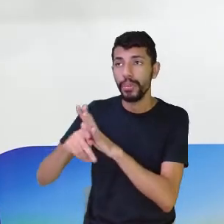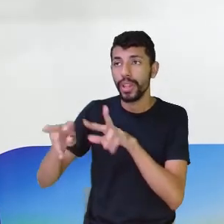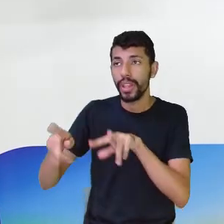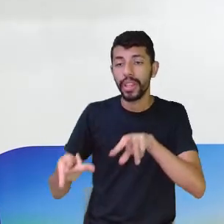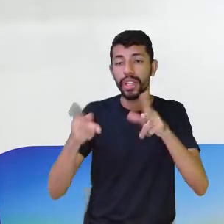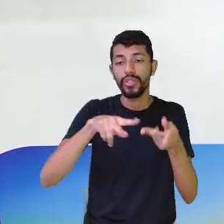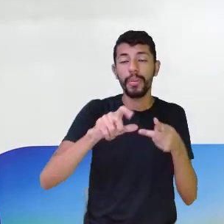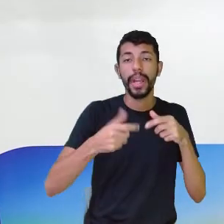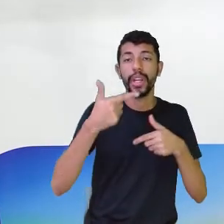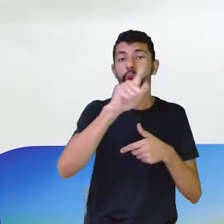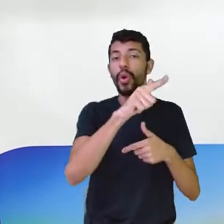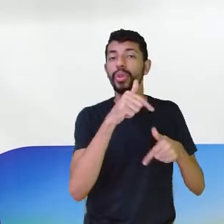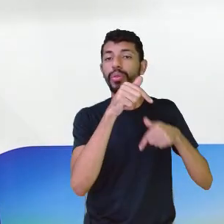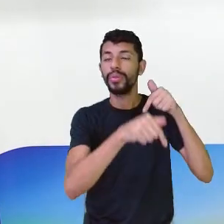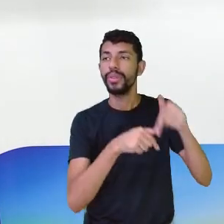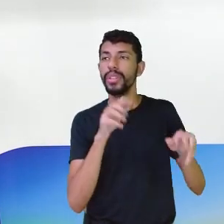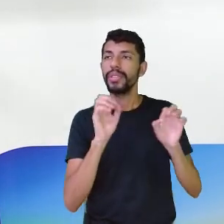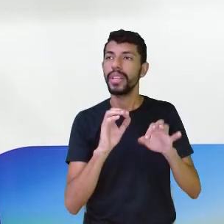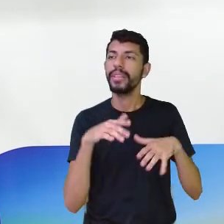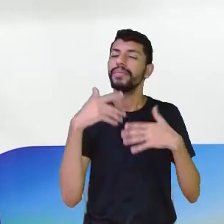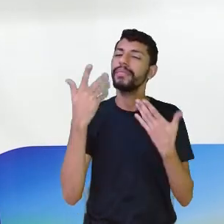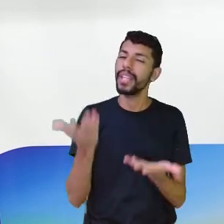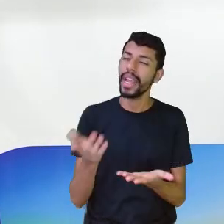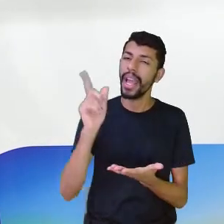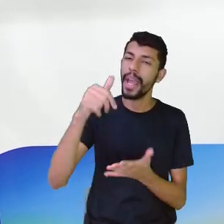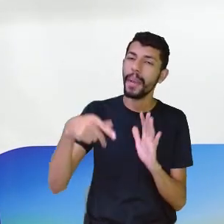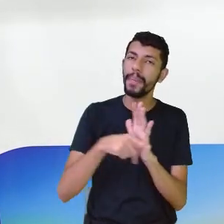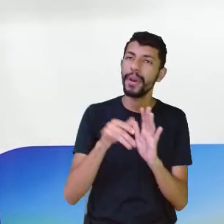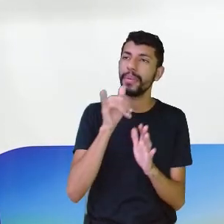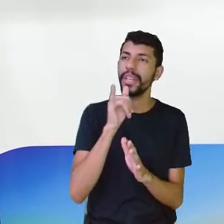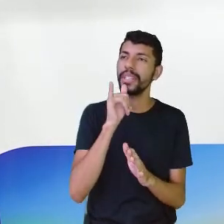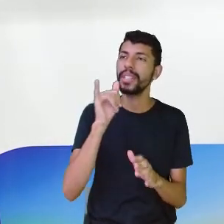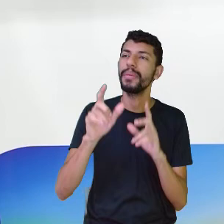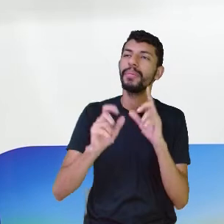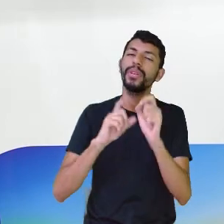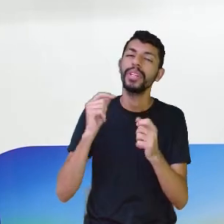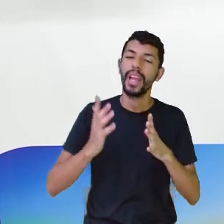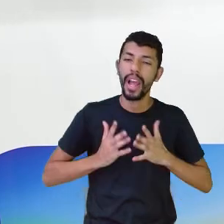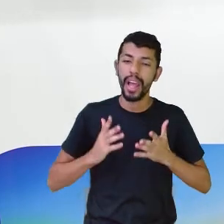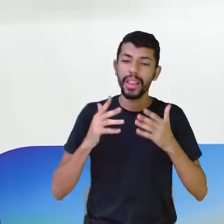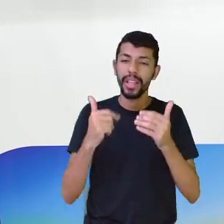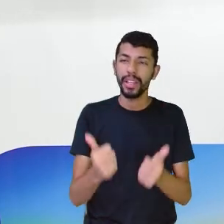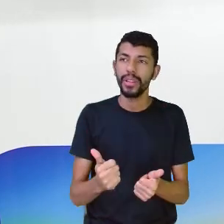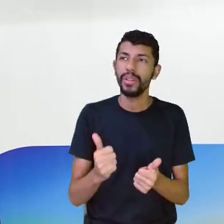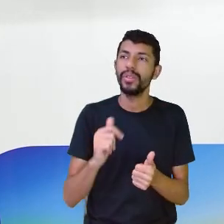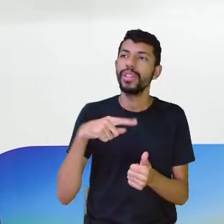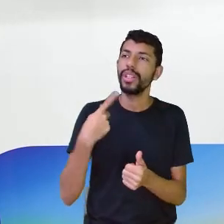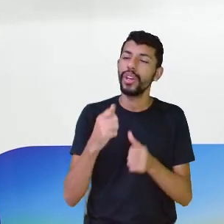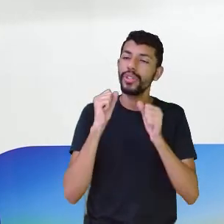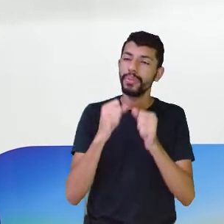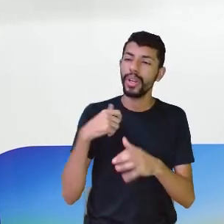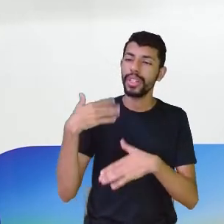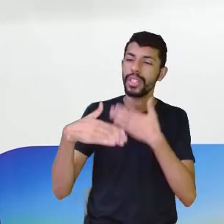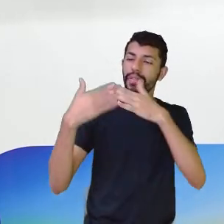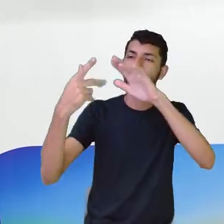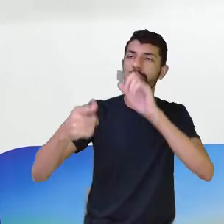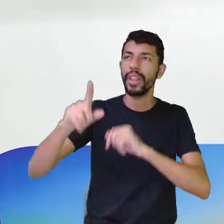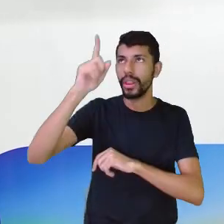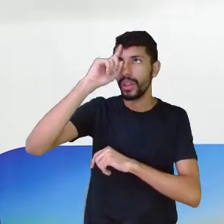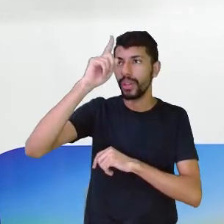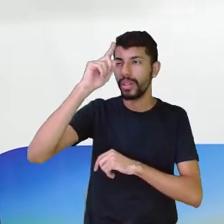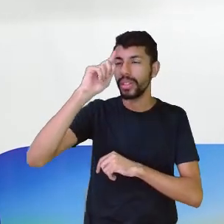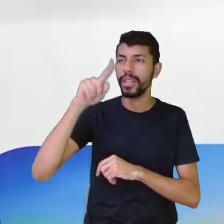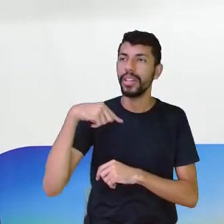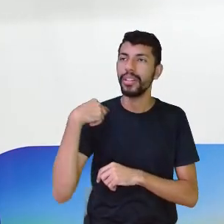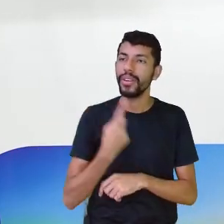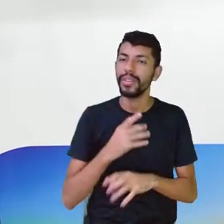dar uma outra funcionalidade para ele, são exemplos de ações que a gente pode desenvolver no nosso dia a dia, no nosso cotidiano,